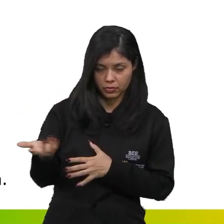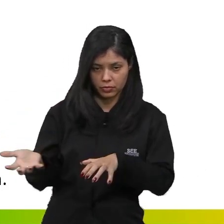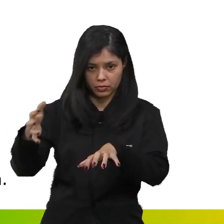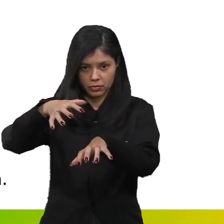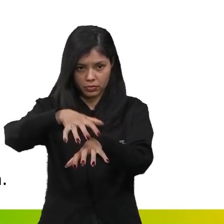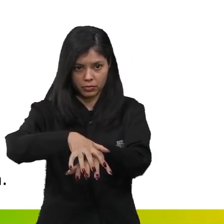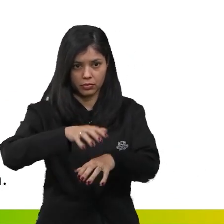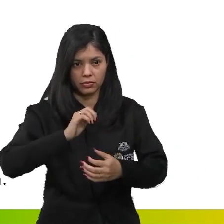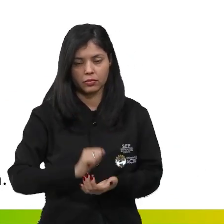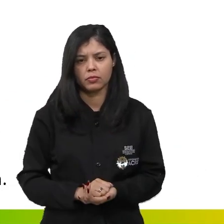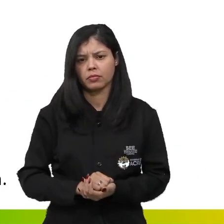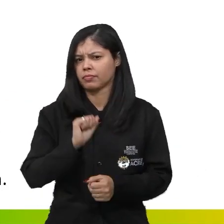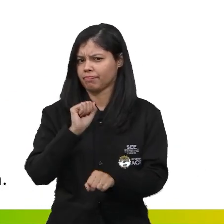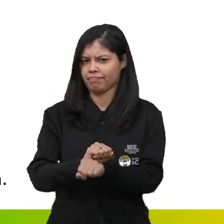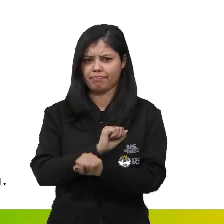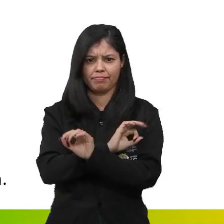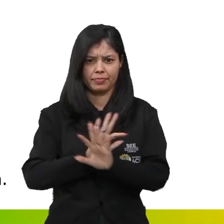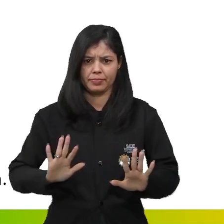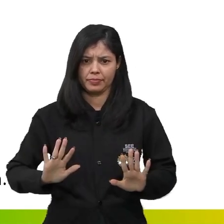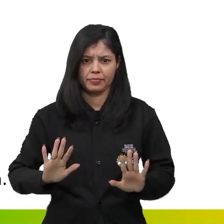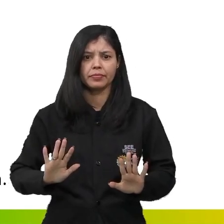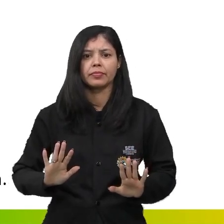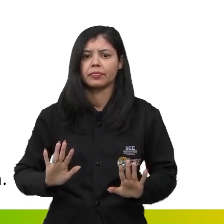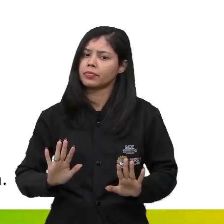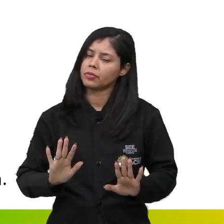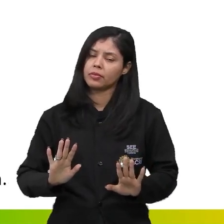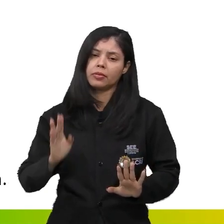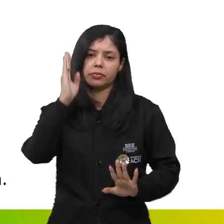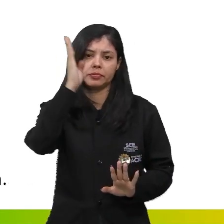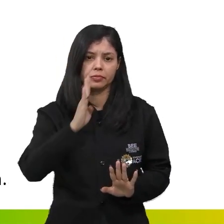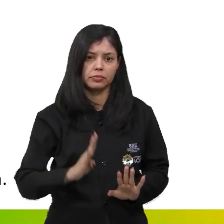no Brasil. Já parou aí? O Brasil